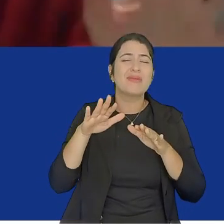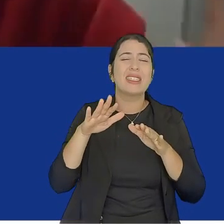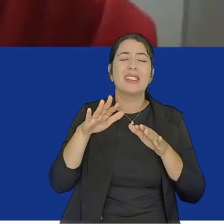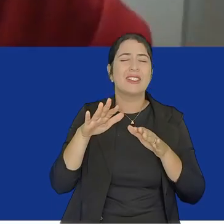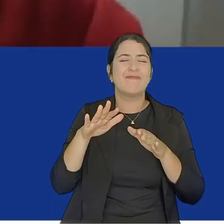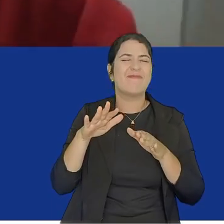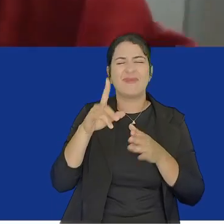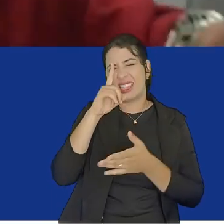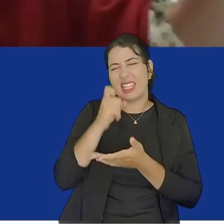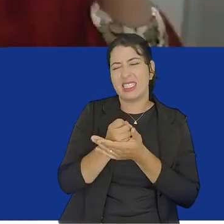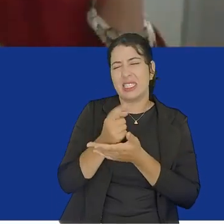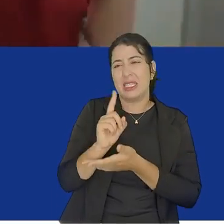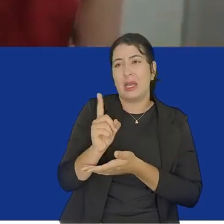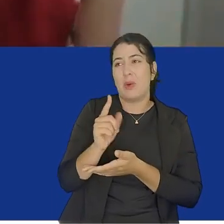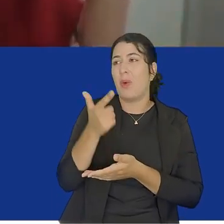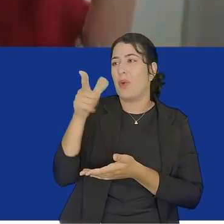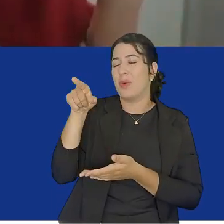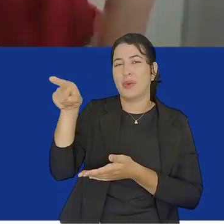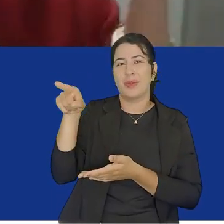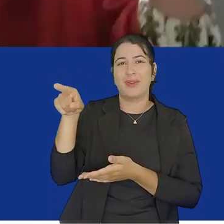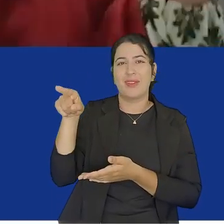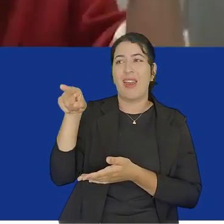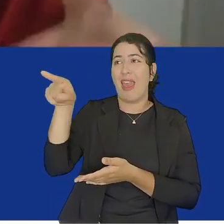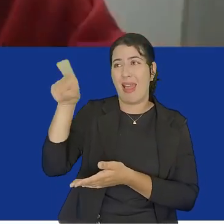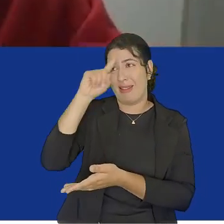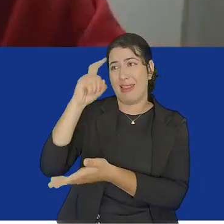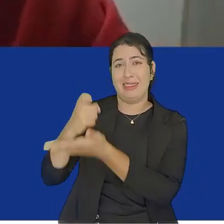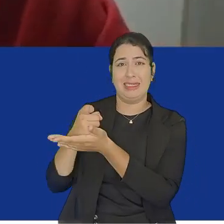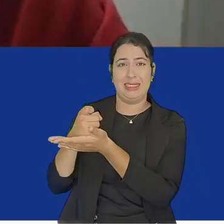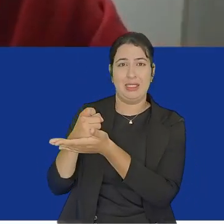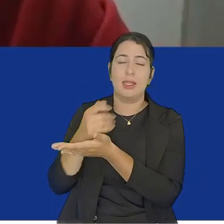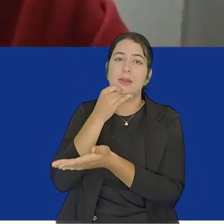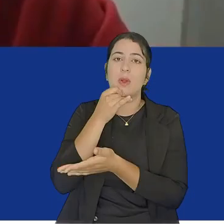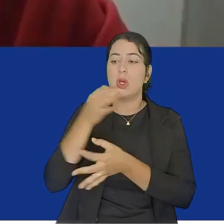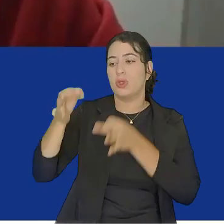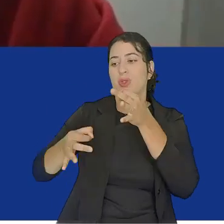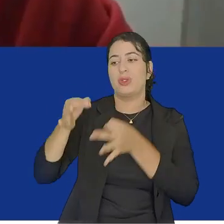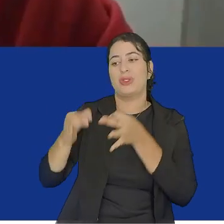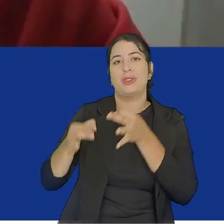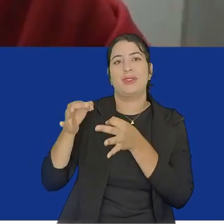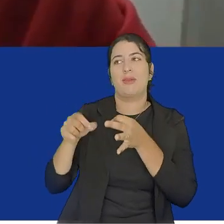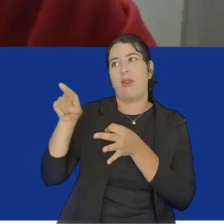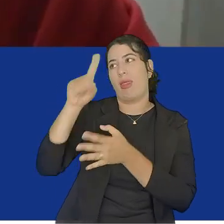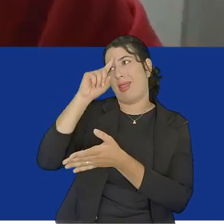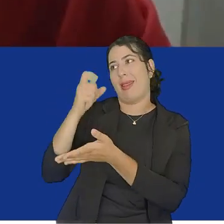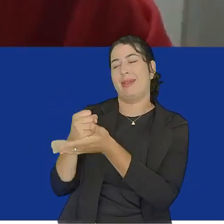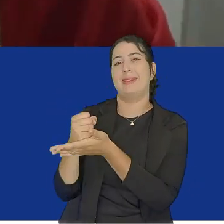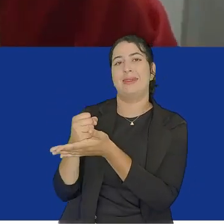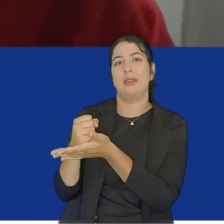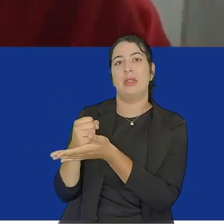a juíza mandou, né? Mandou, eu faço, né? Vem de cima para baixo, sabe como é. A corda sempre arrebenta pelo